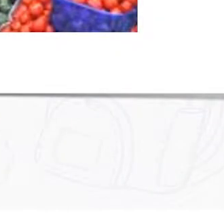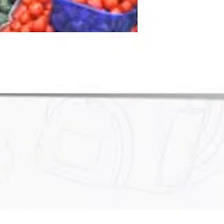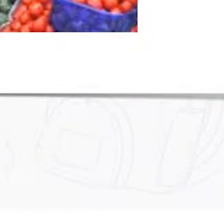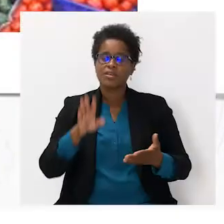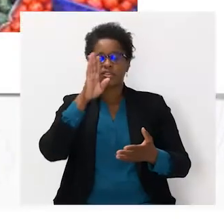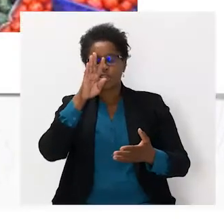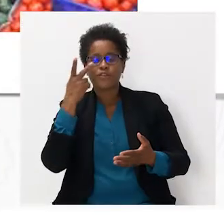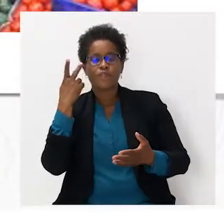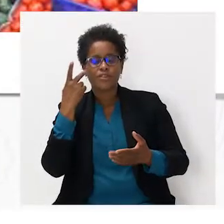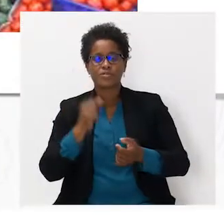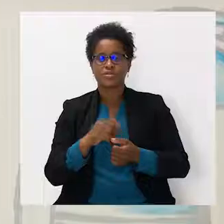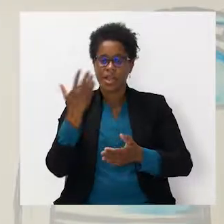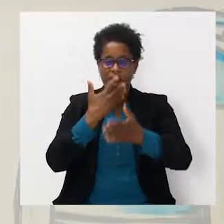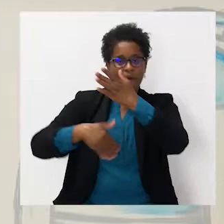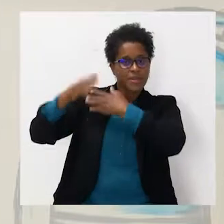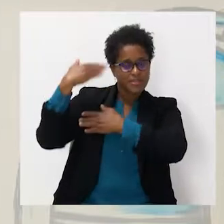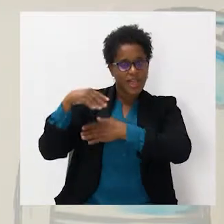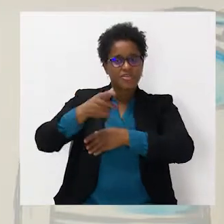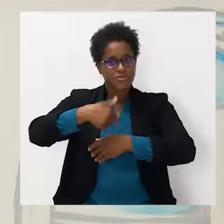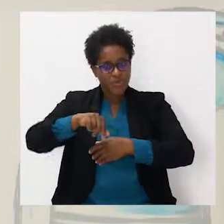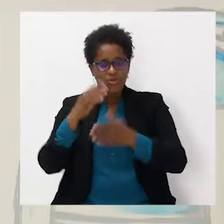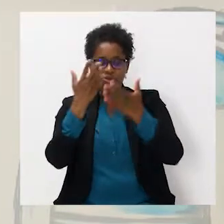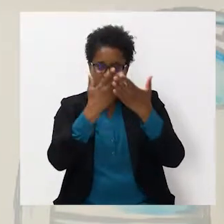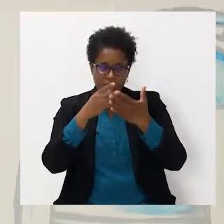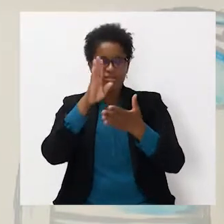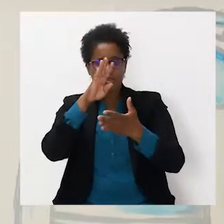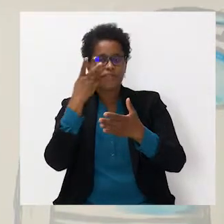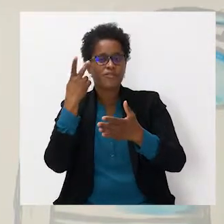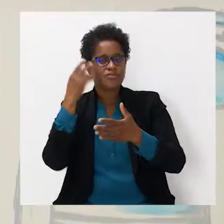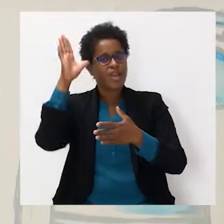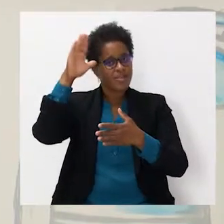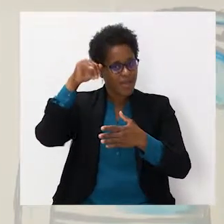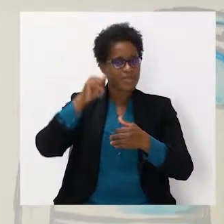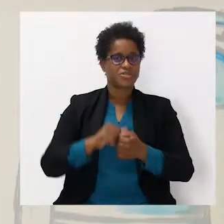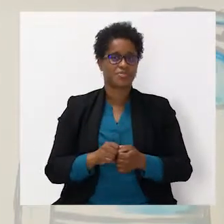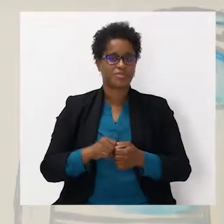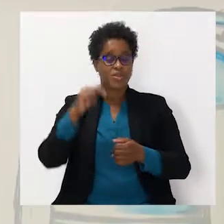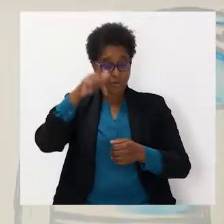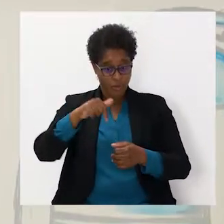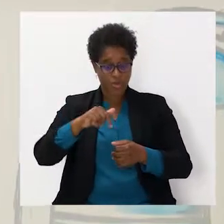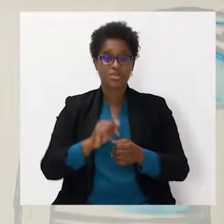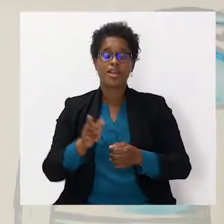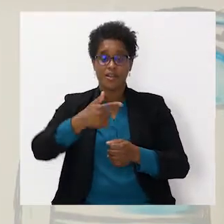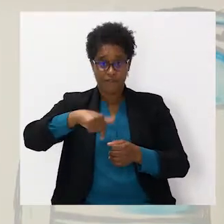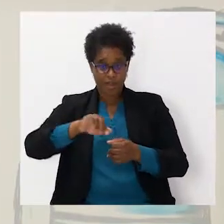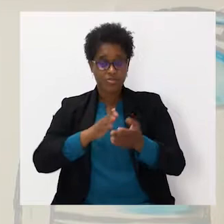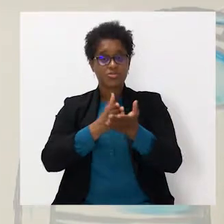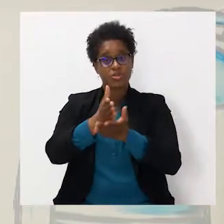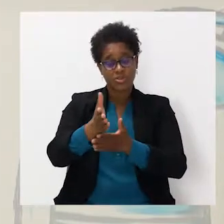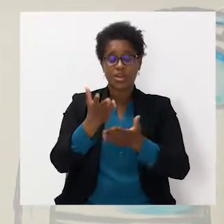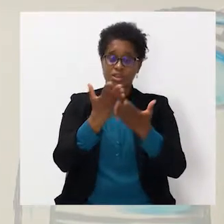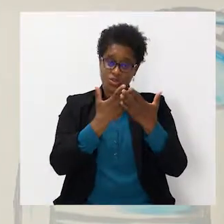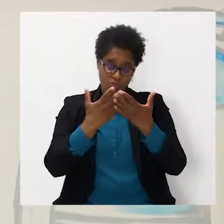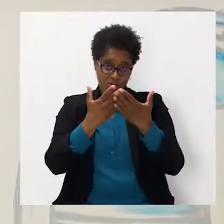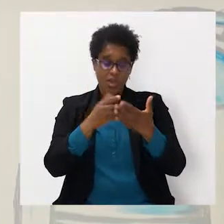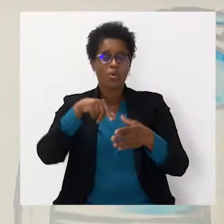Seres vivos. Na aula passada, nós já estudamos seres vivos, os animais. E hoje vamos continuar a estudar